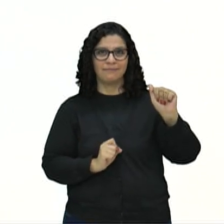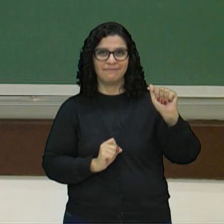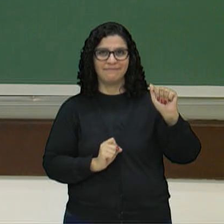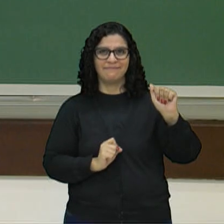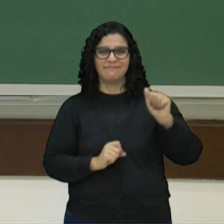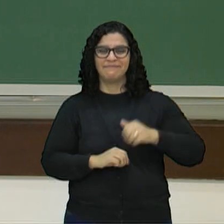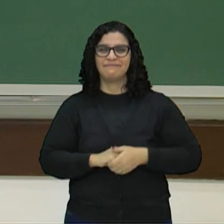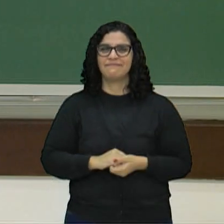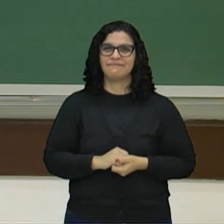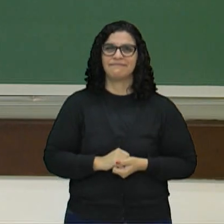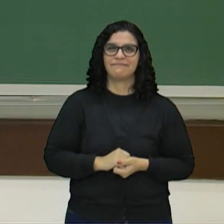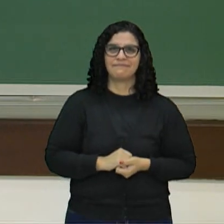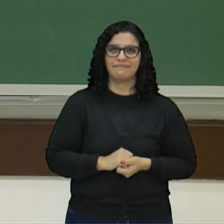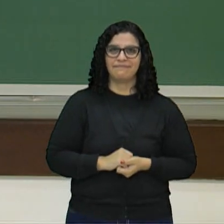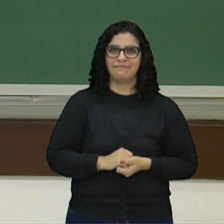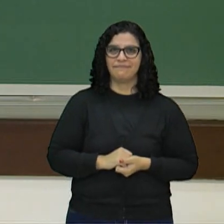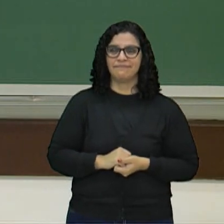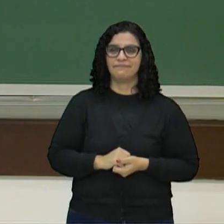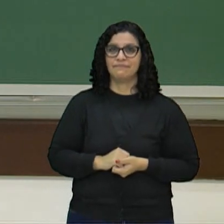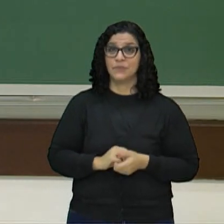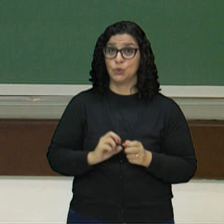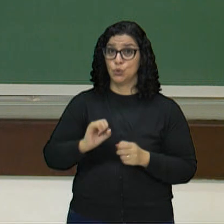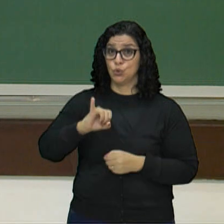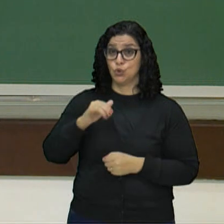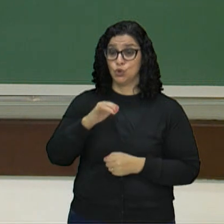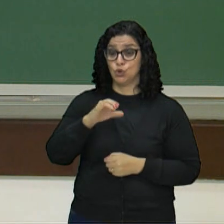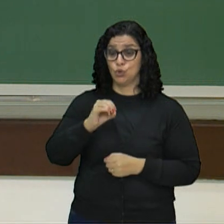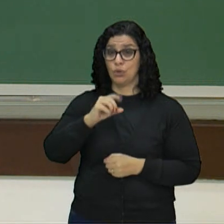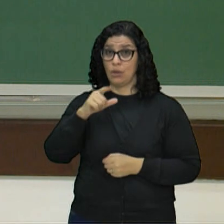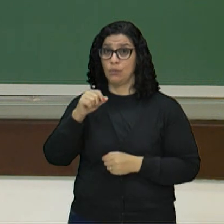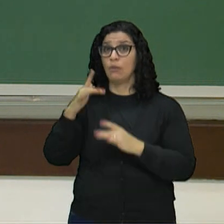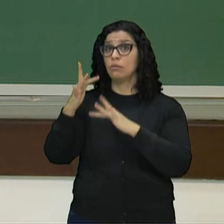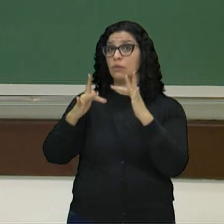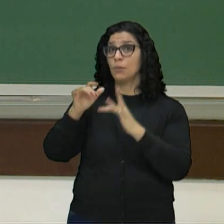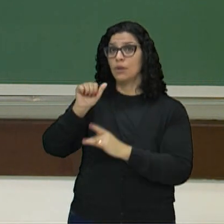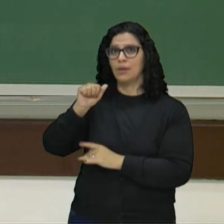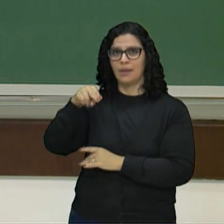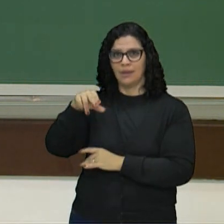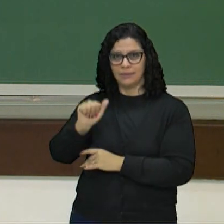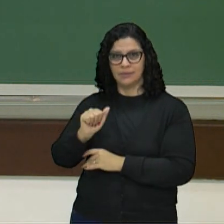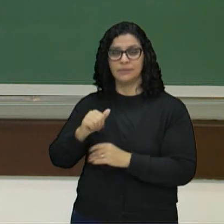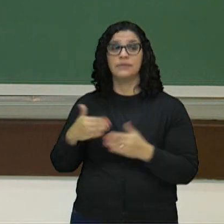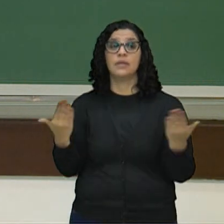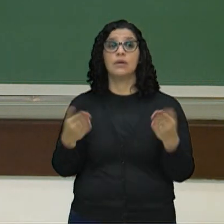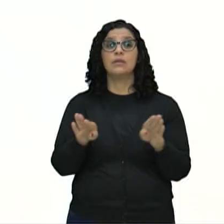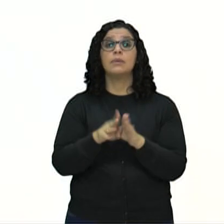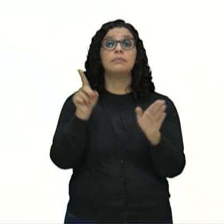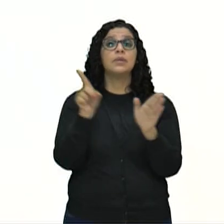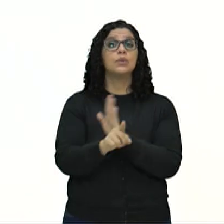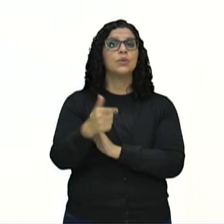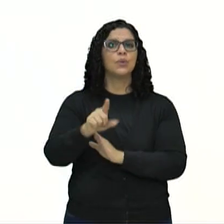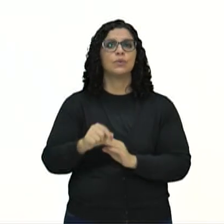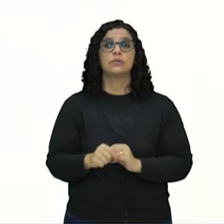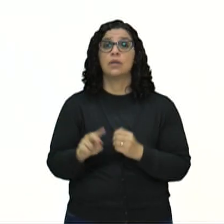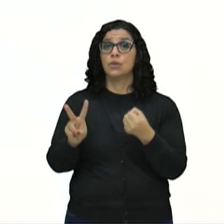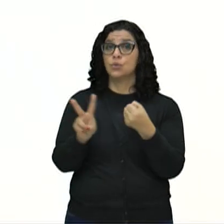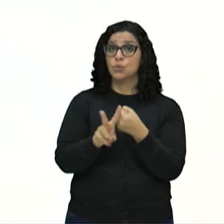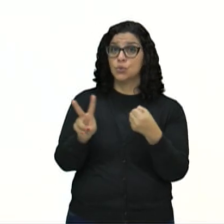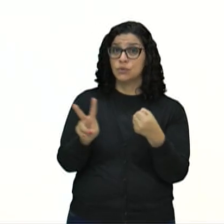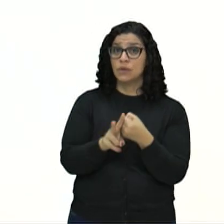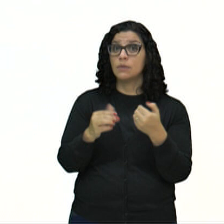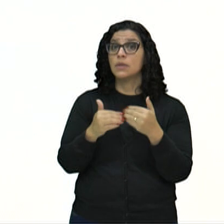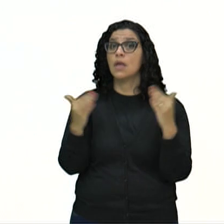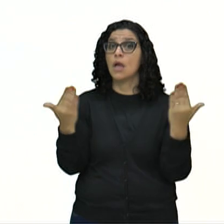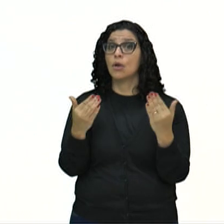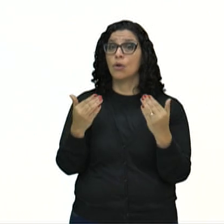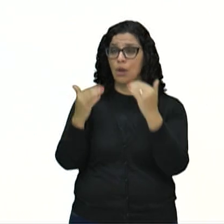A. Ok? João namora Ana. Próximo quiz. Os verbos